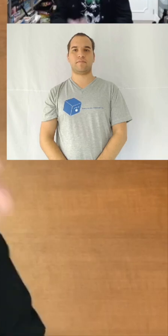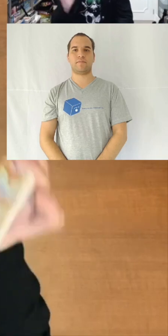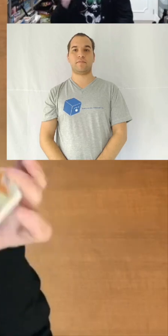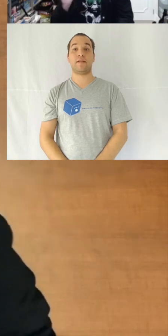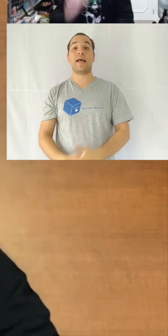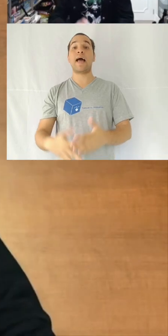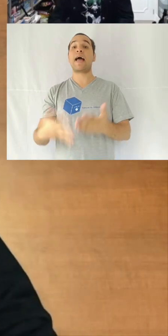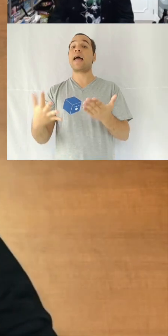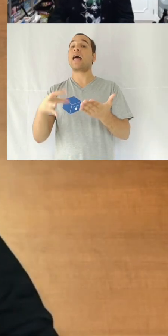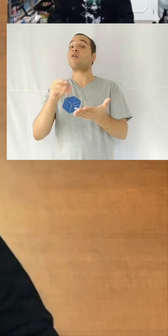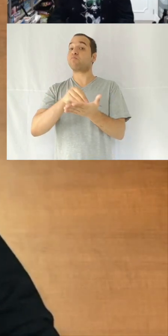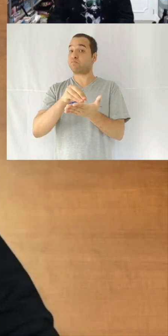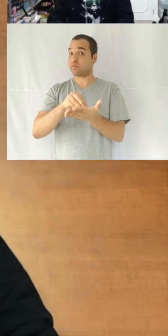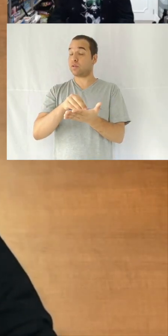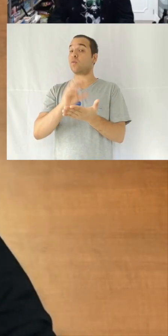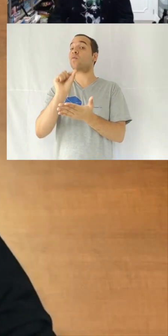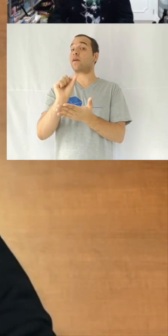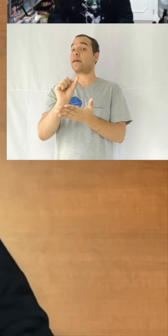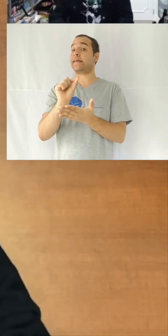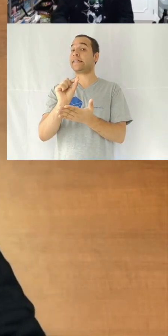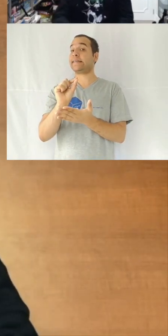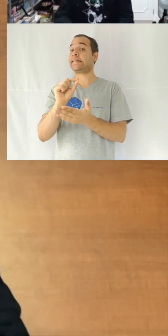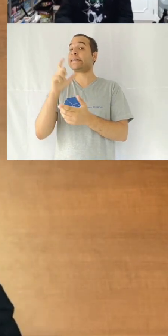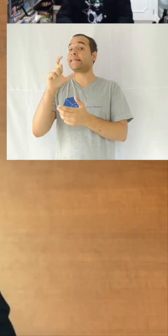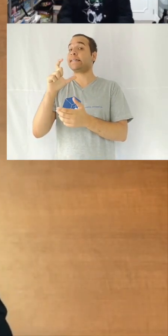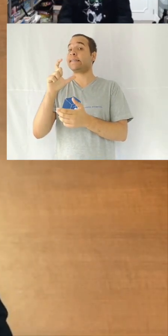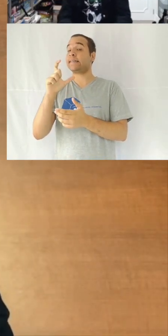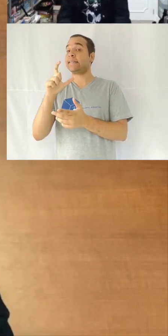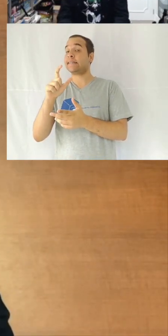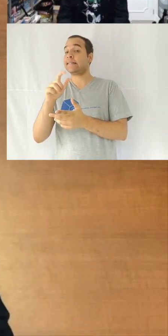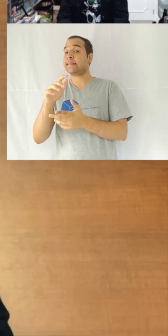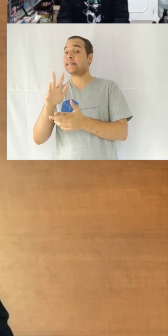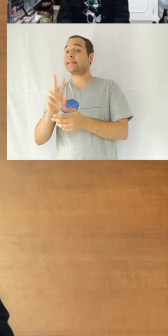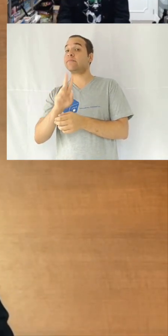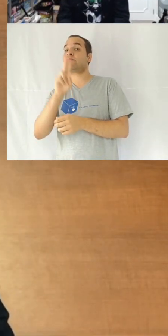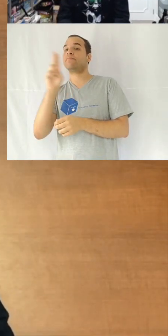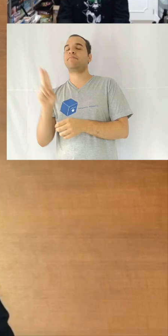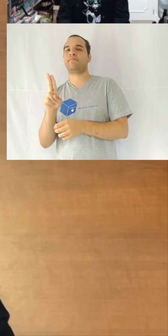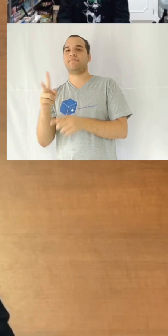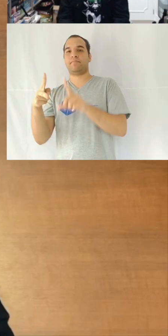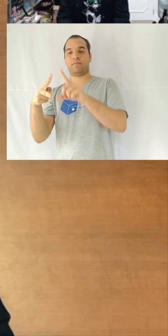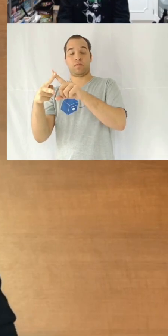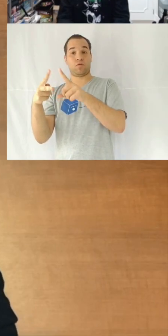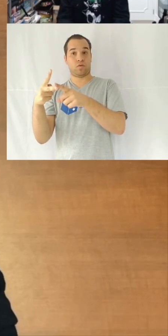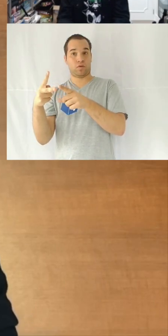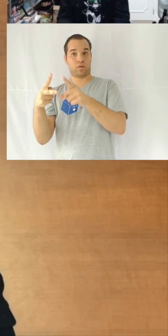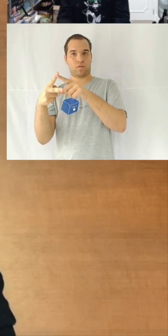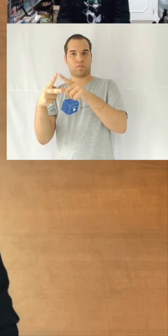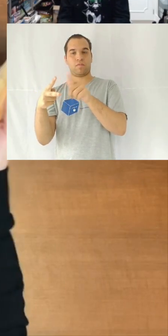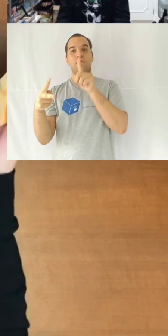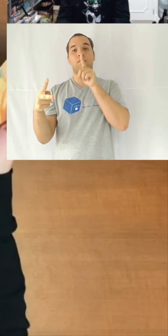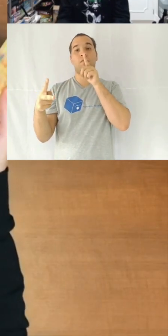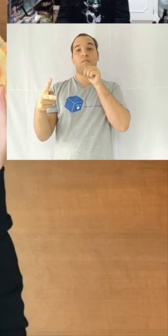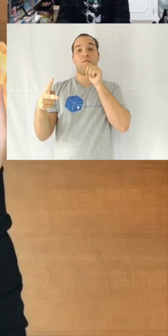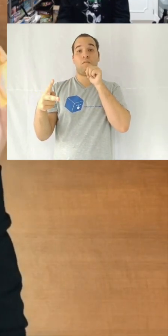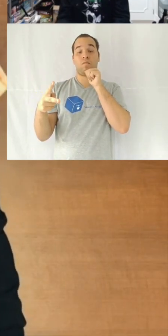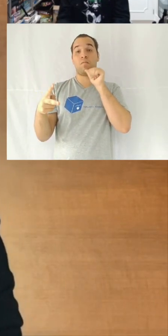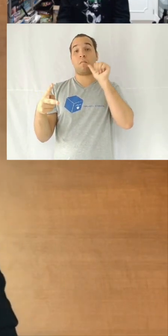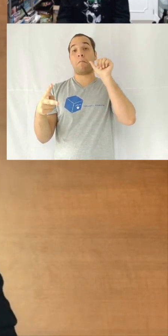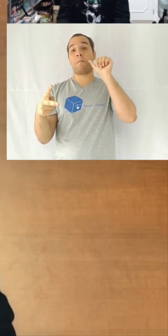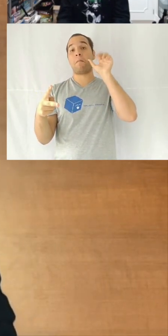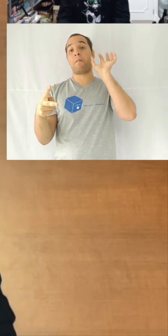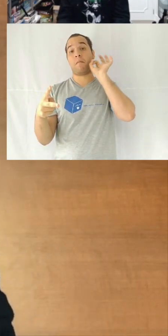E as demais cartas são as cartas de ação, ok? E as cartas de ação, o fundo delas tem de dois tipos. Você tem de água,